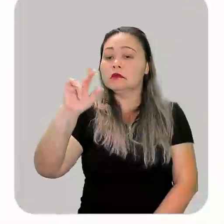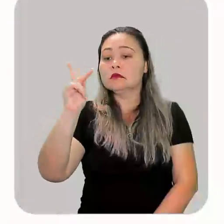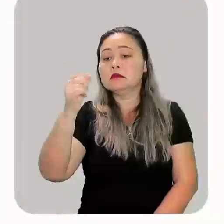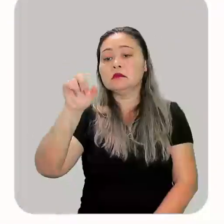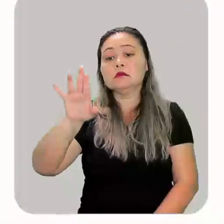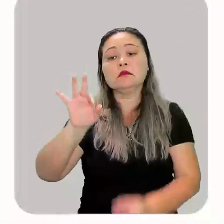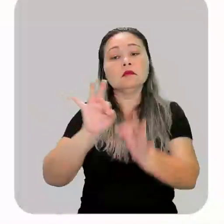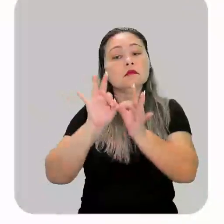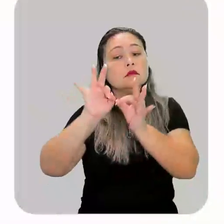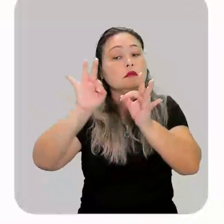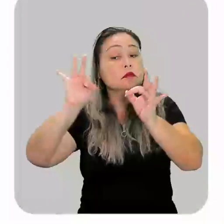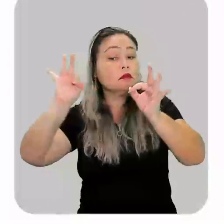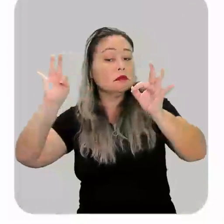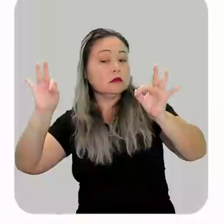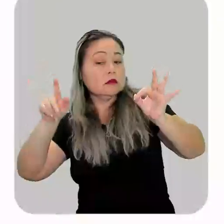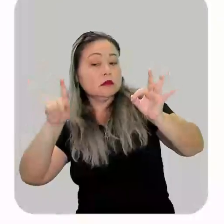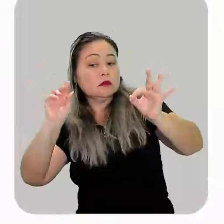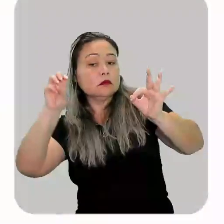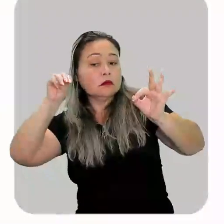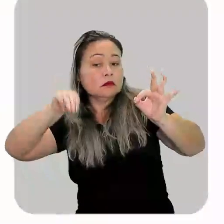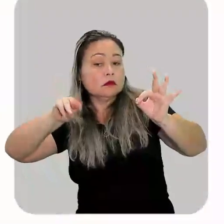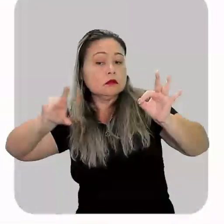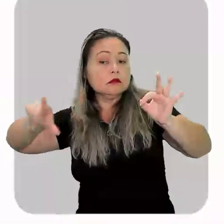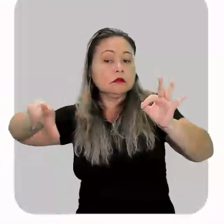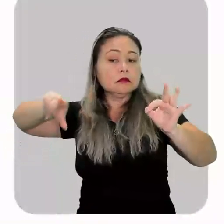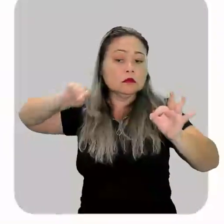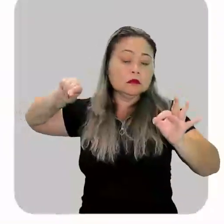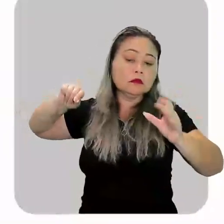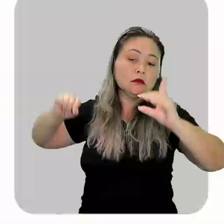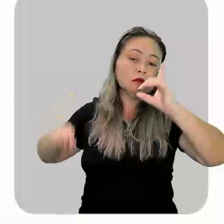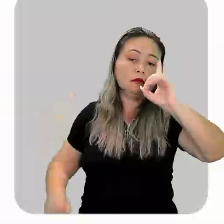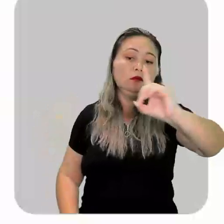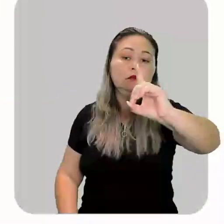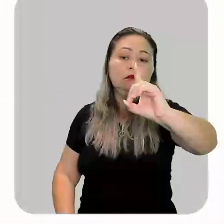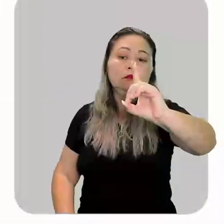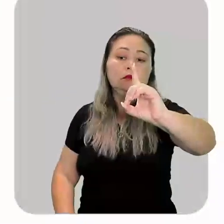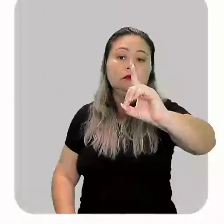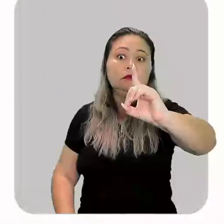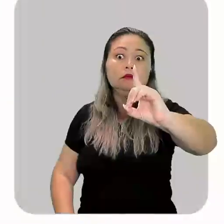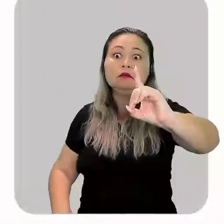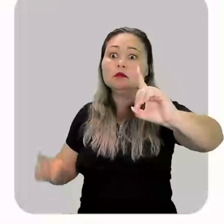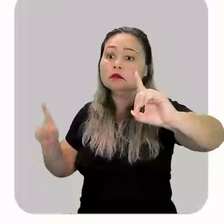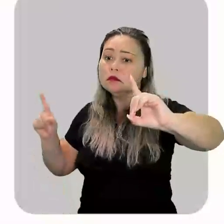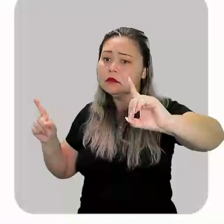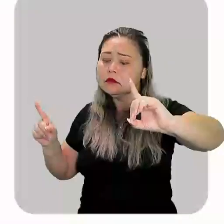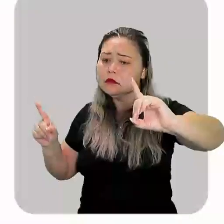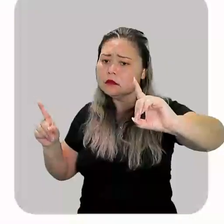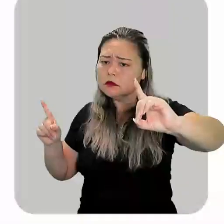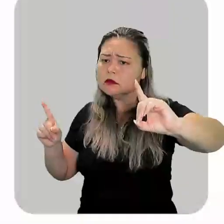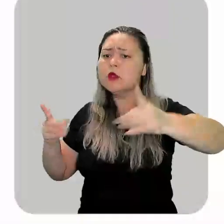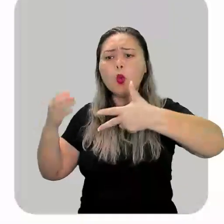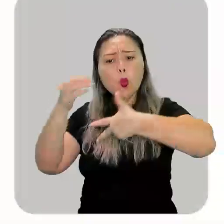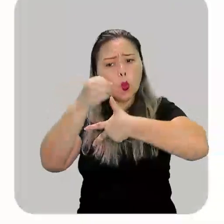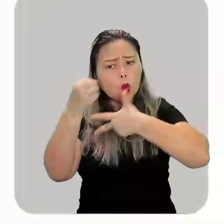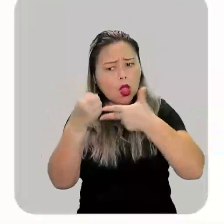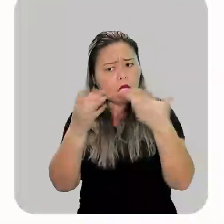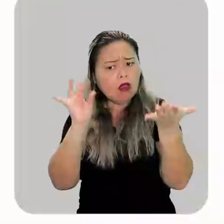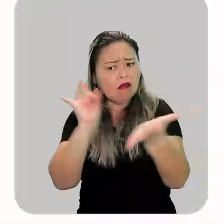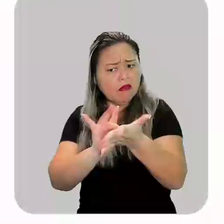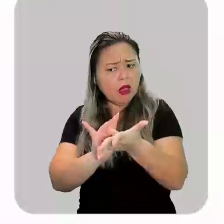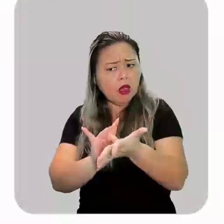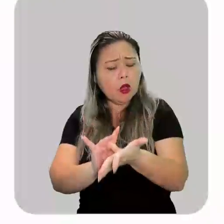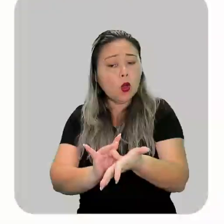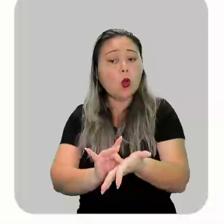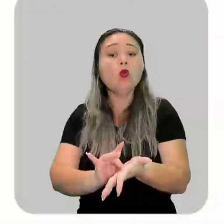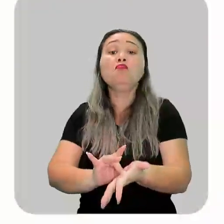de quilômetros. A alternativa certa é a letra D. Ah, não. Essa questão é que ela não é nem de verdade.